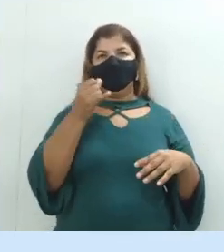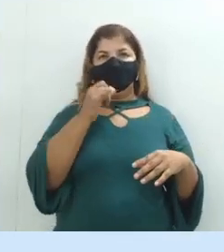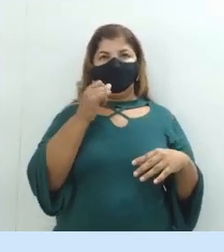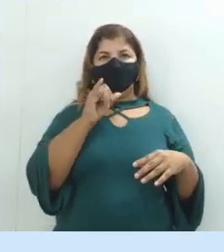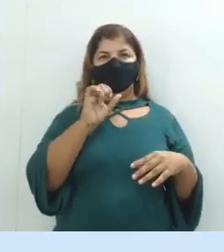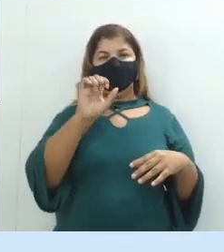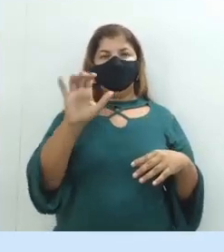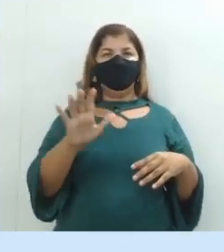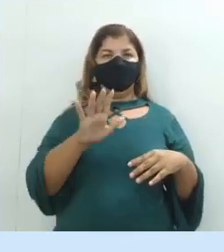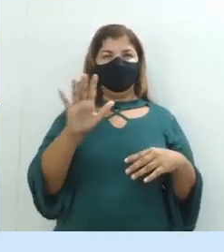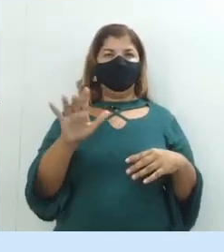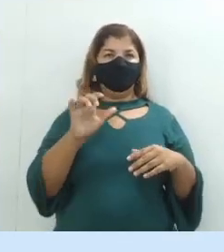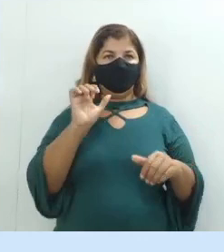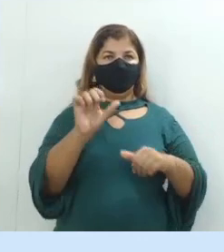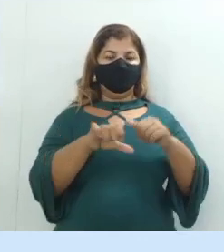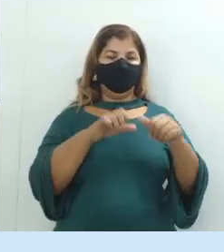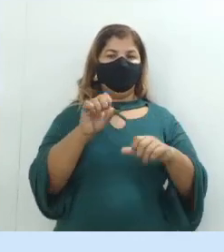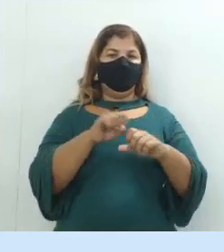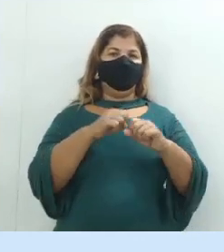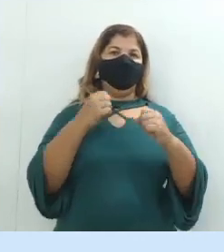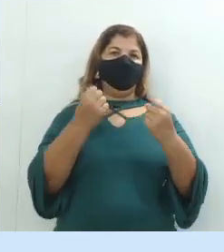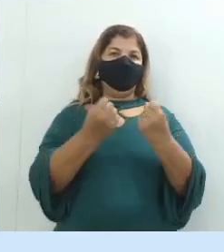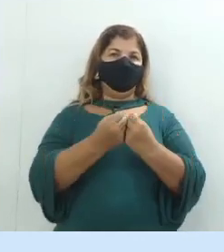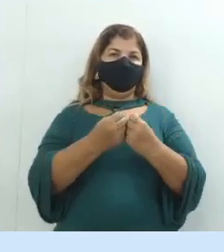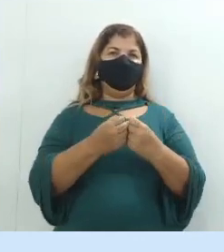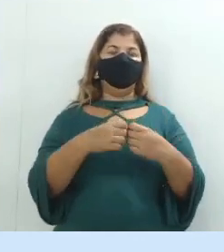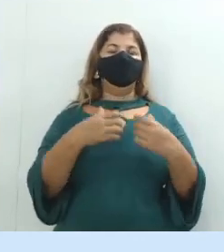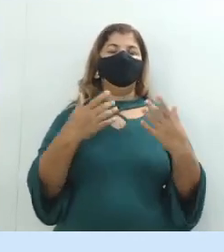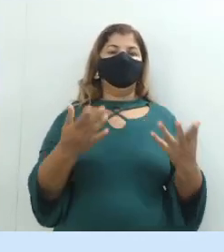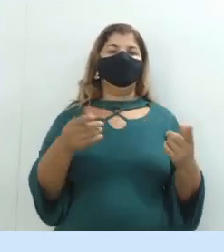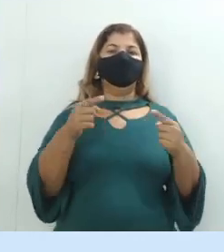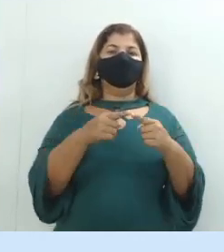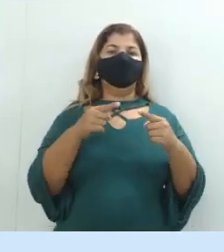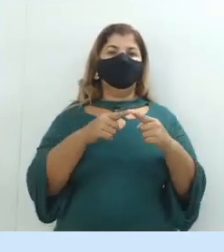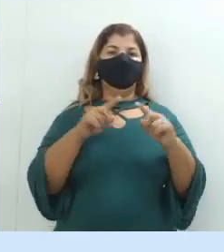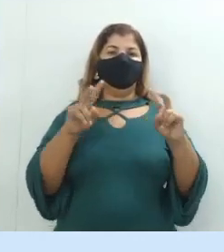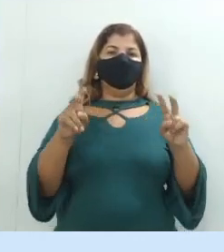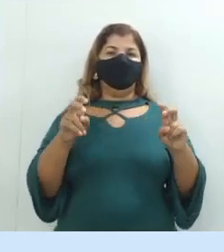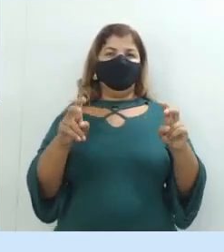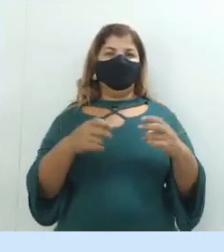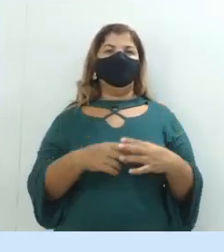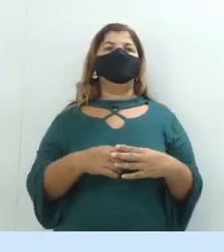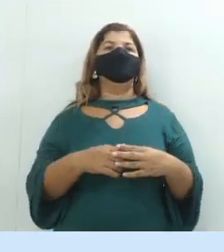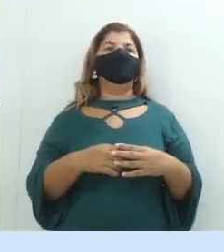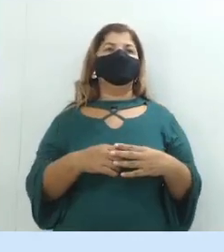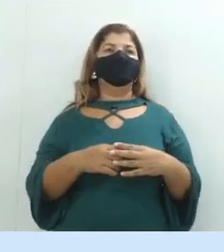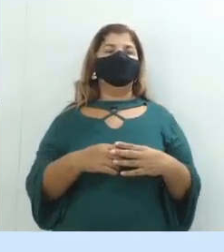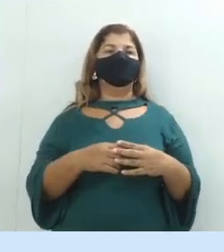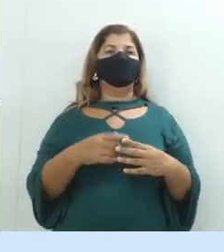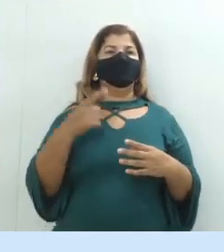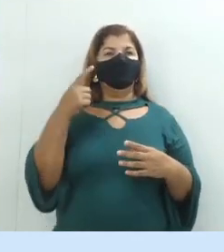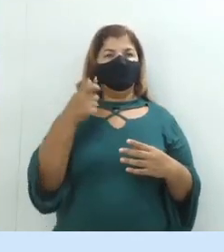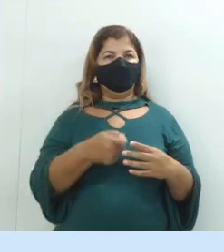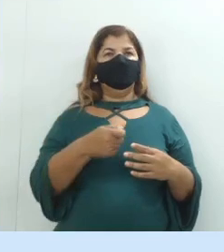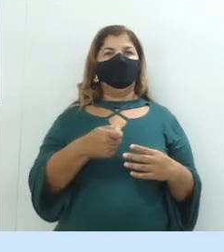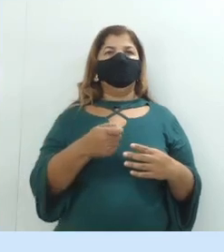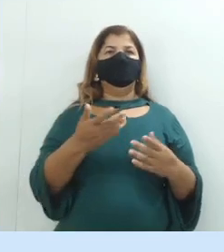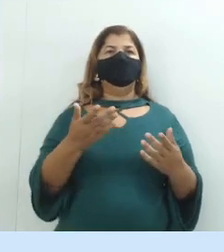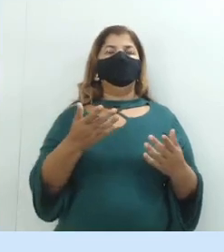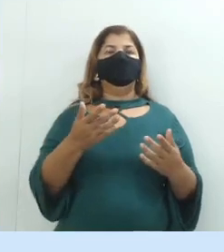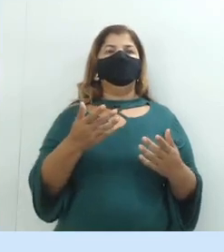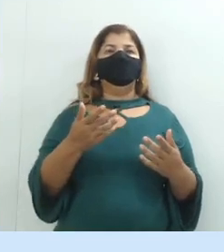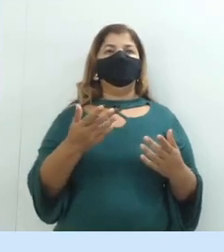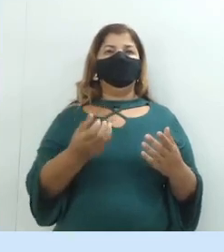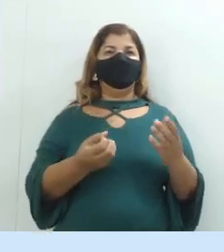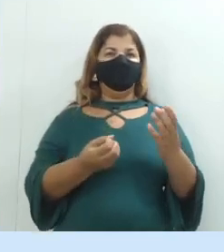provocando transformações na sociedade. Sobre o tema, é correto afirmar. Letra A. O racionalismo renascentista reforçou o princípio